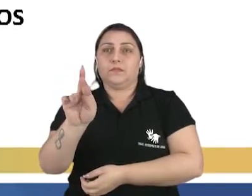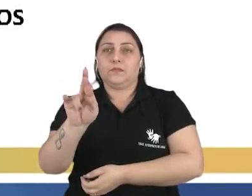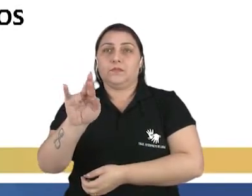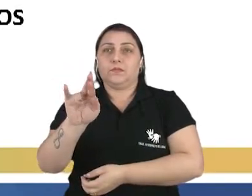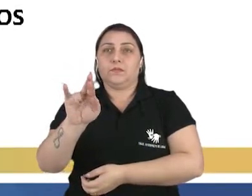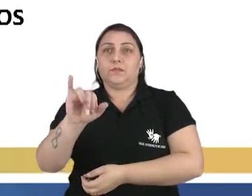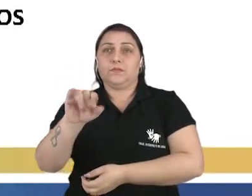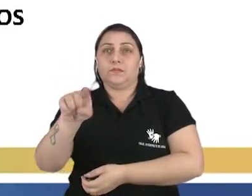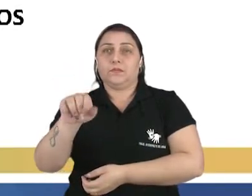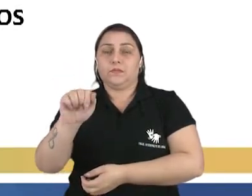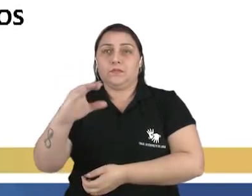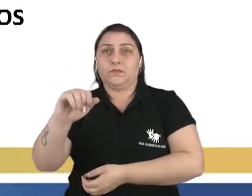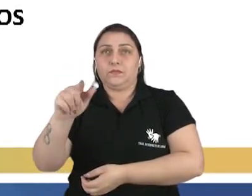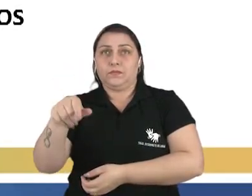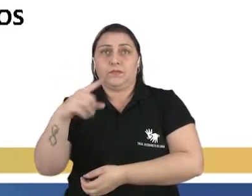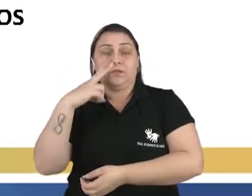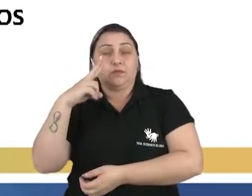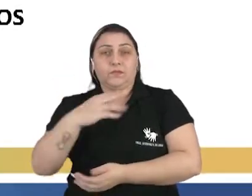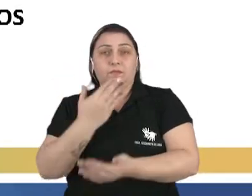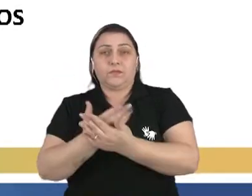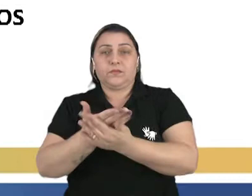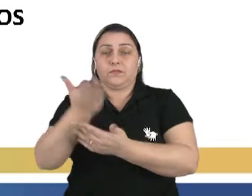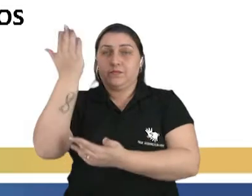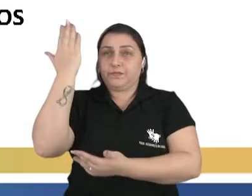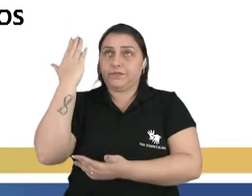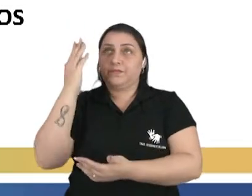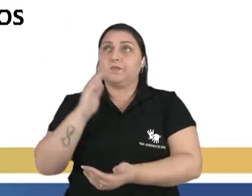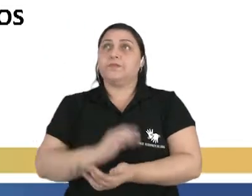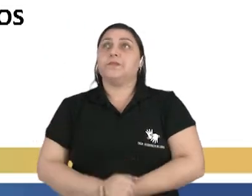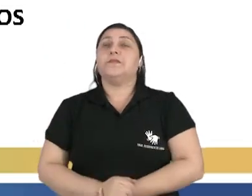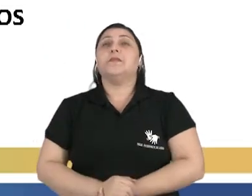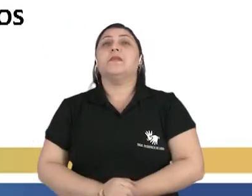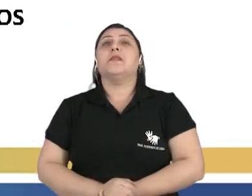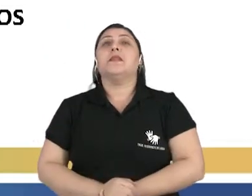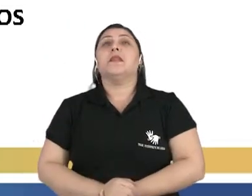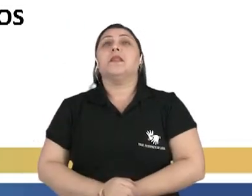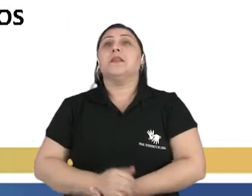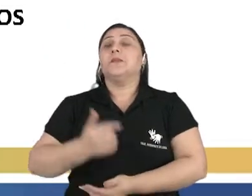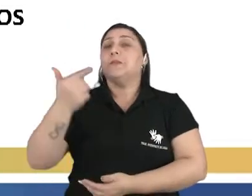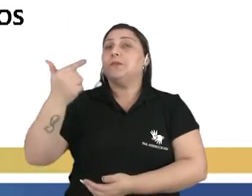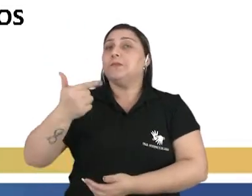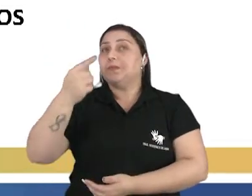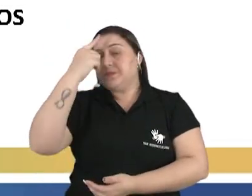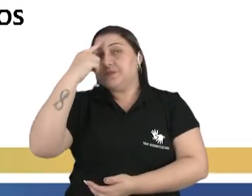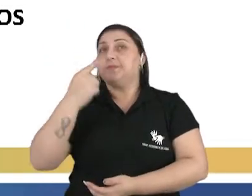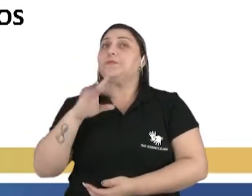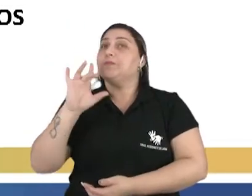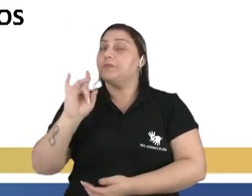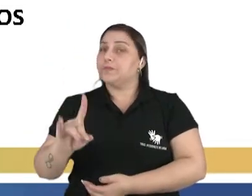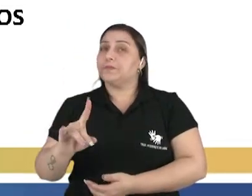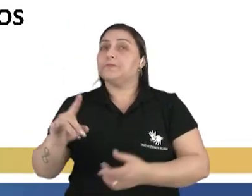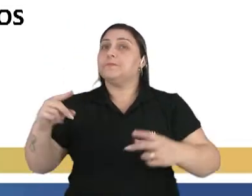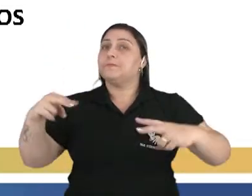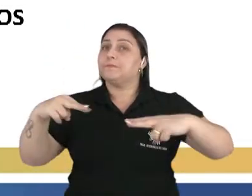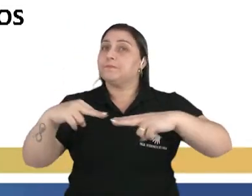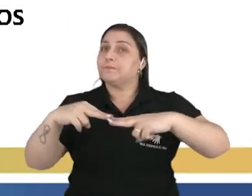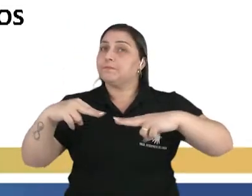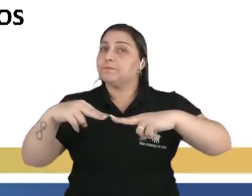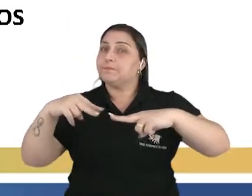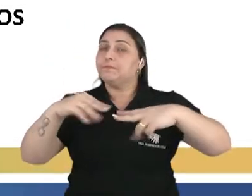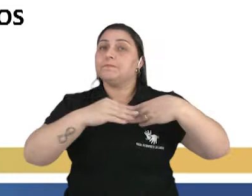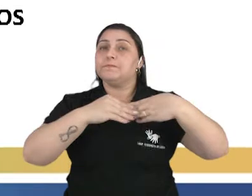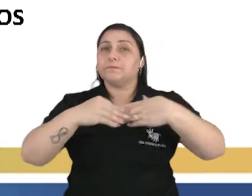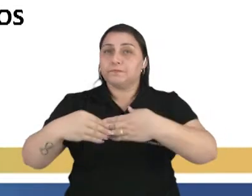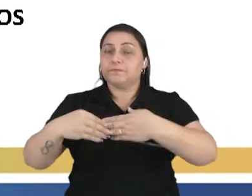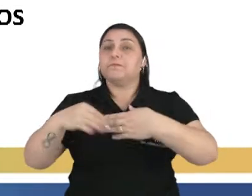eletrização assistindo às aulas anteriores. Na eletrodinâmica, só ocorre com condutores elétricos,